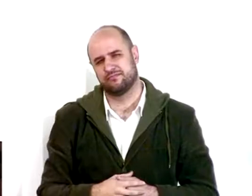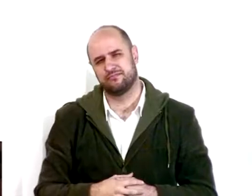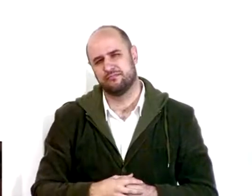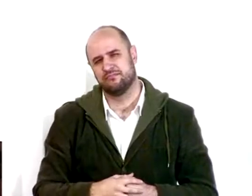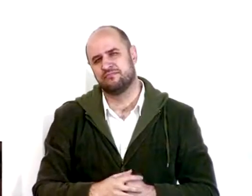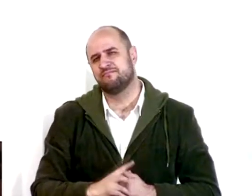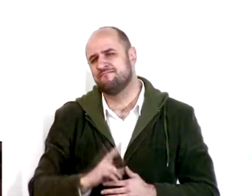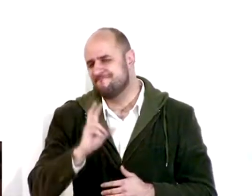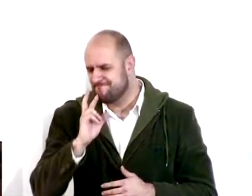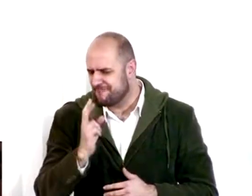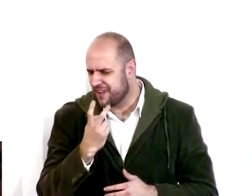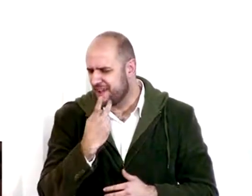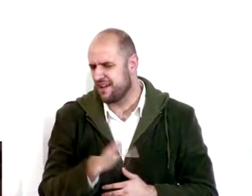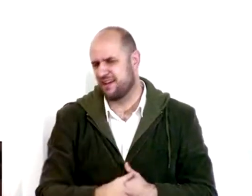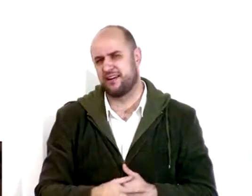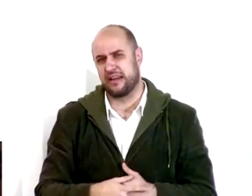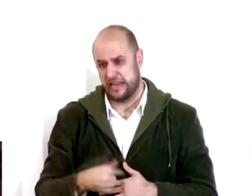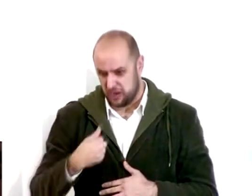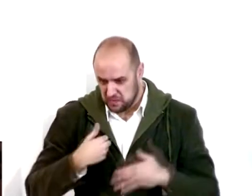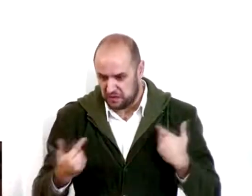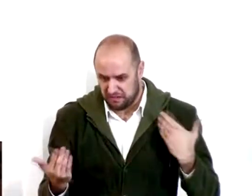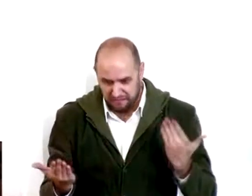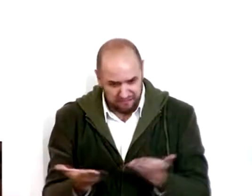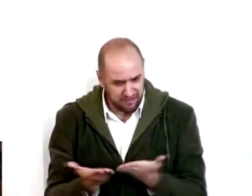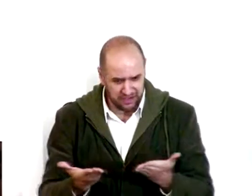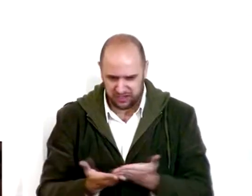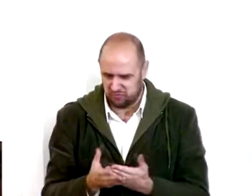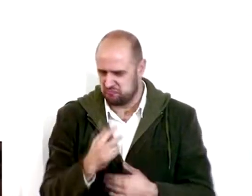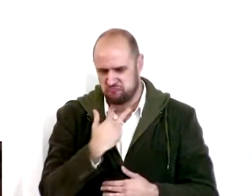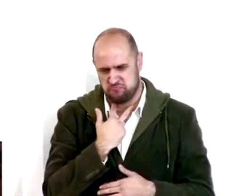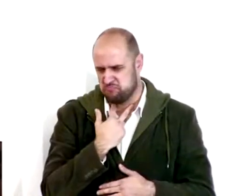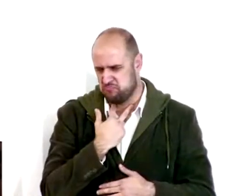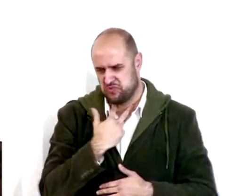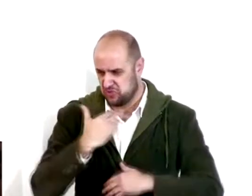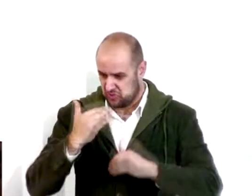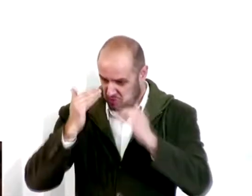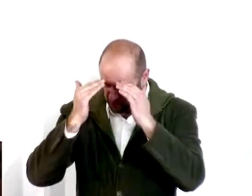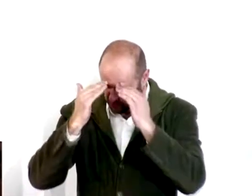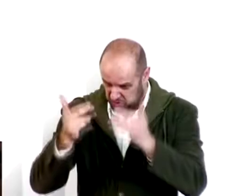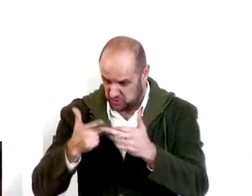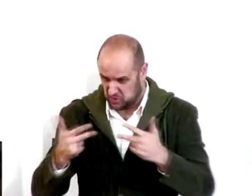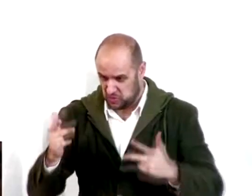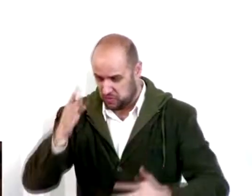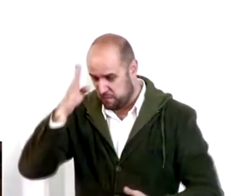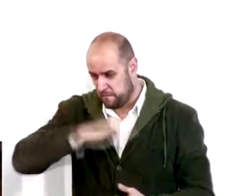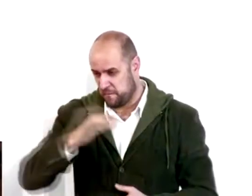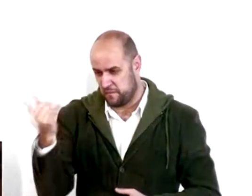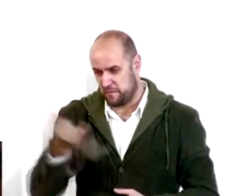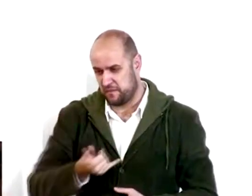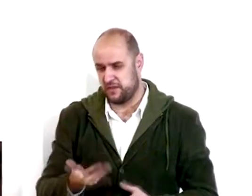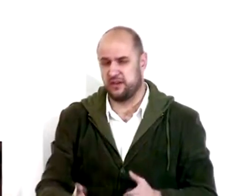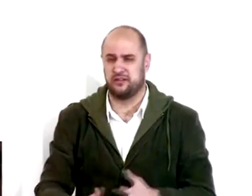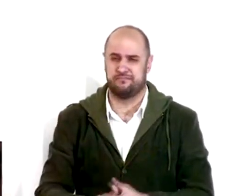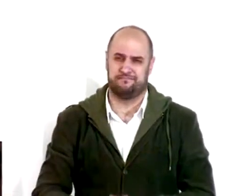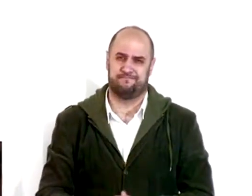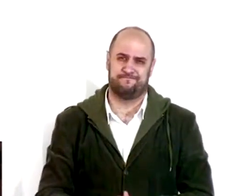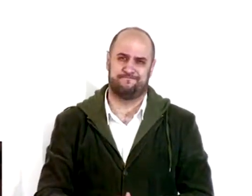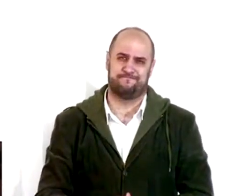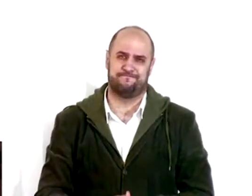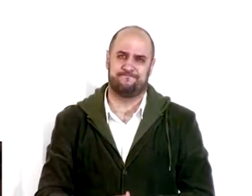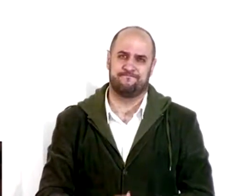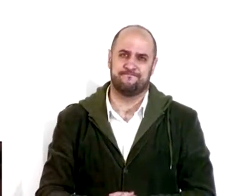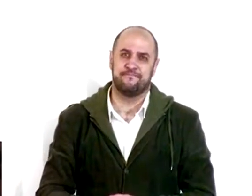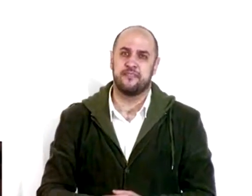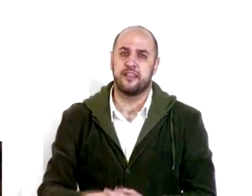engano, e eu como cristão não poderia fazer aquilo que ele estava me pedindo, e eu